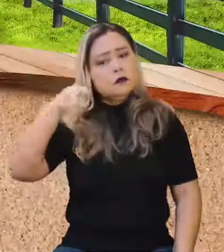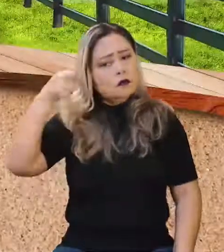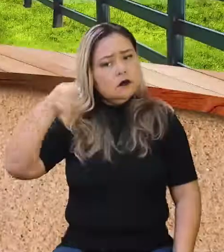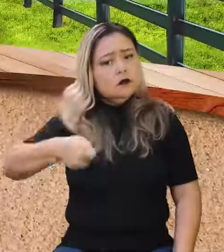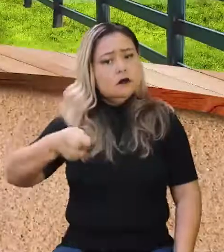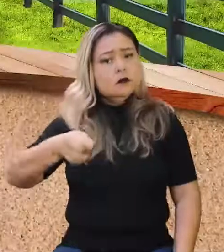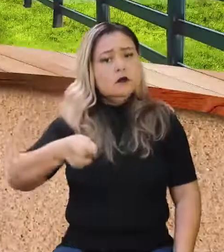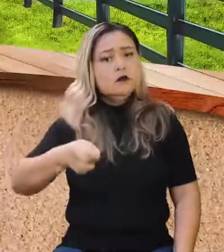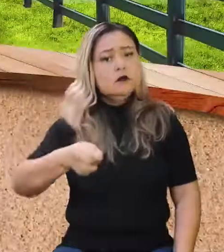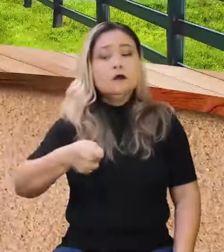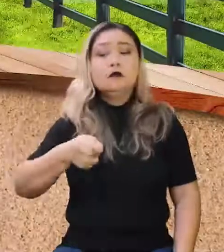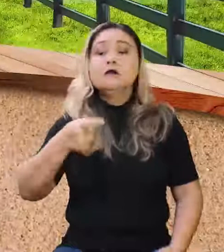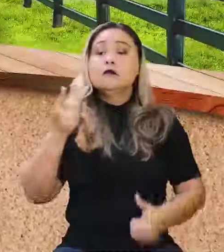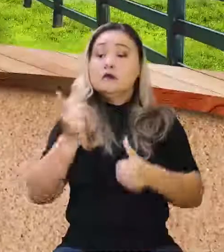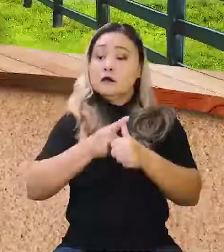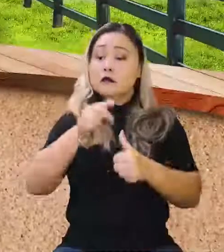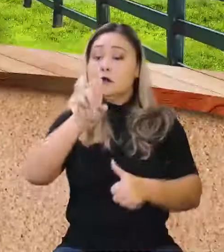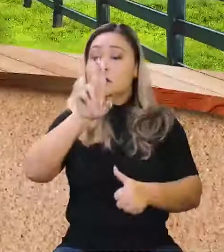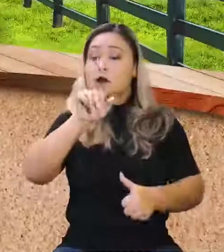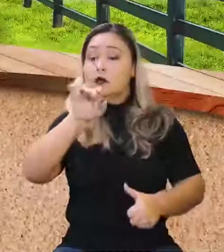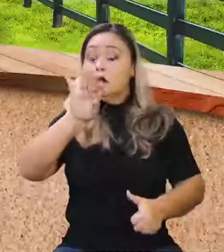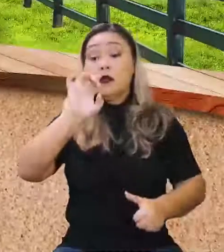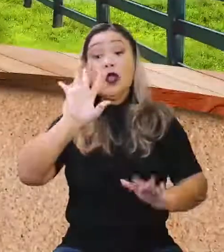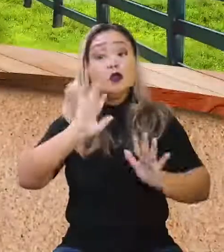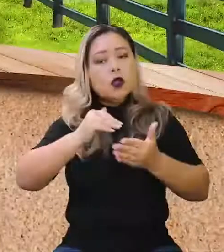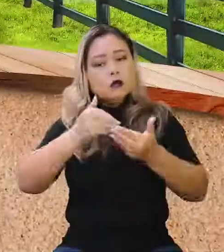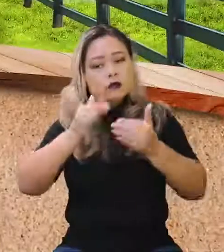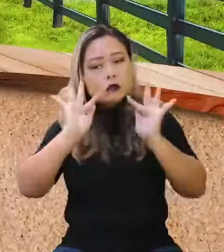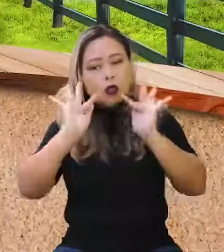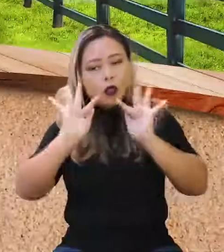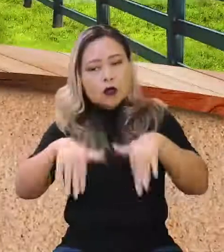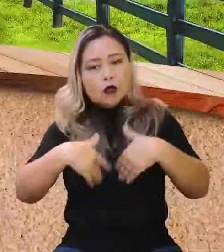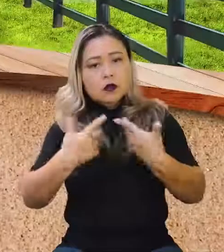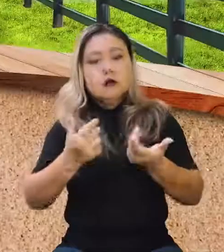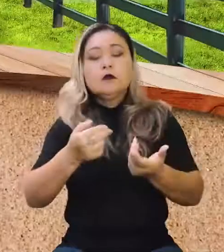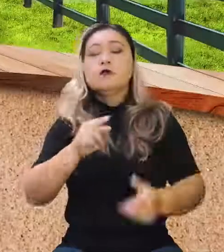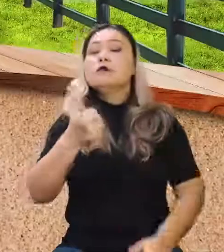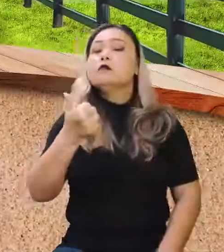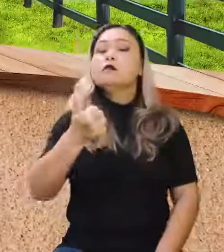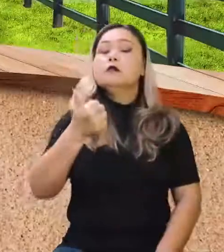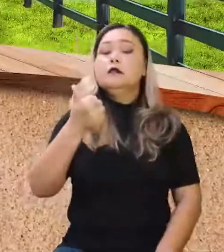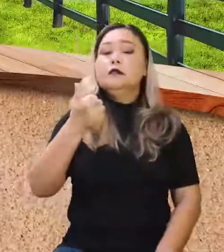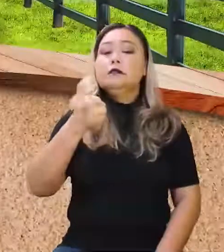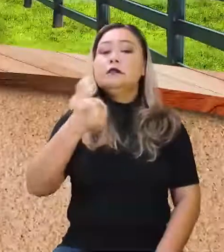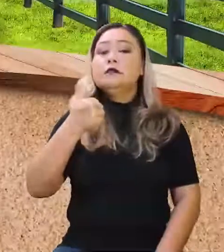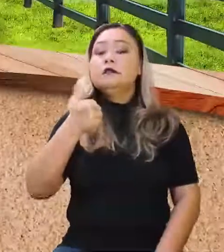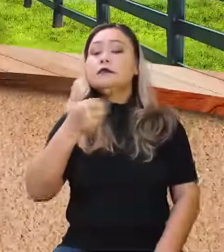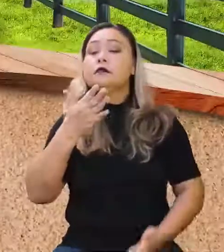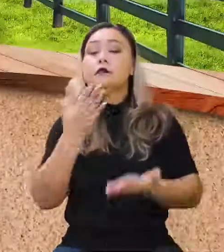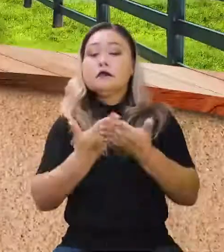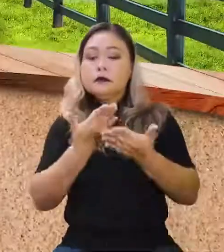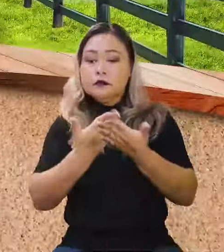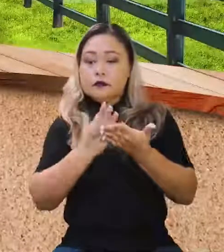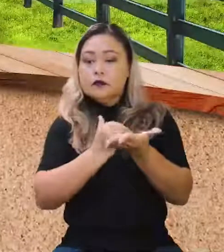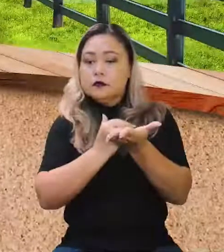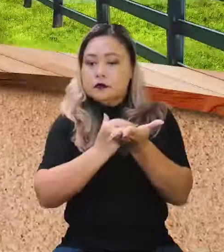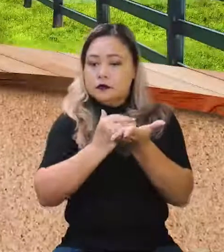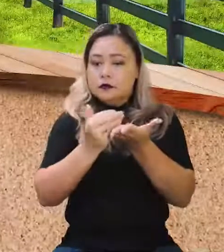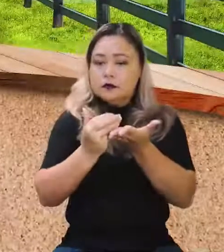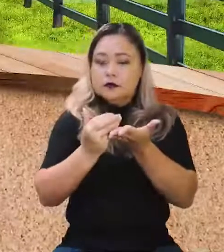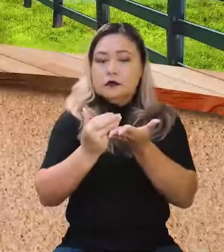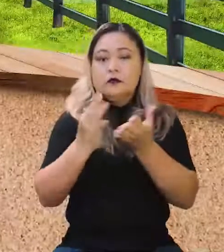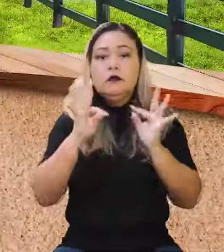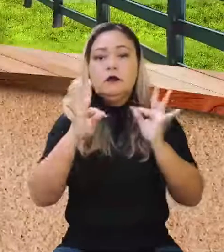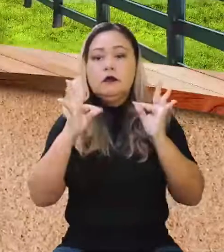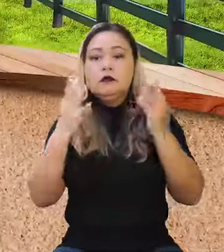enfatizar aqui. Nessa primeira unidade, que a gente já está terminando, essa primeira unidade, essas aulas que nós iniciamos,